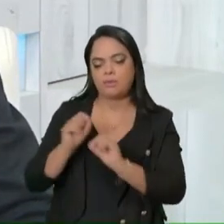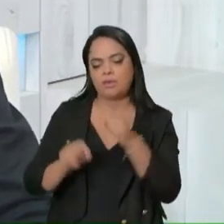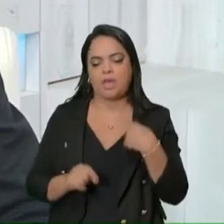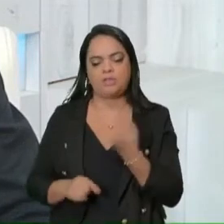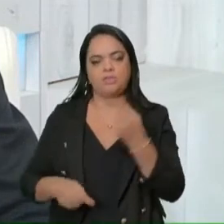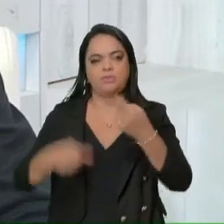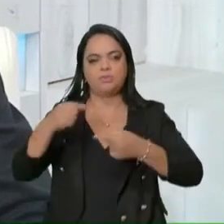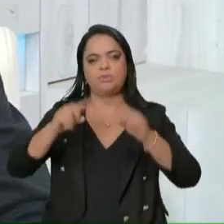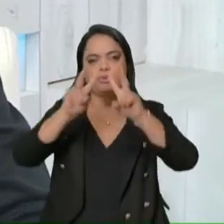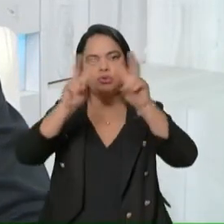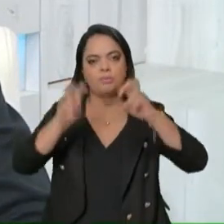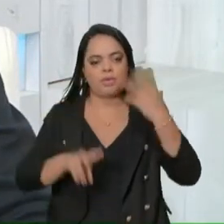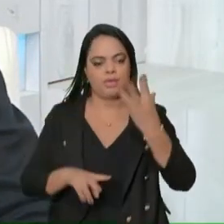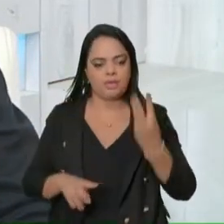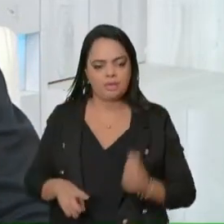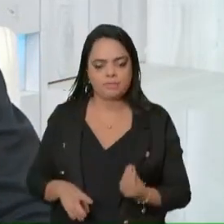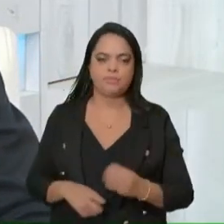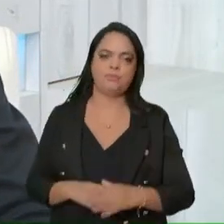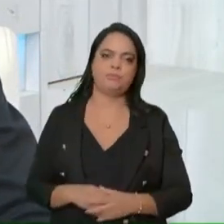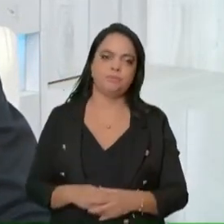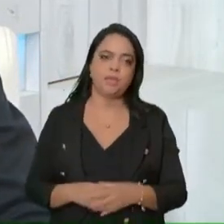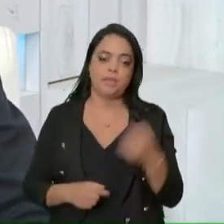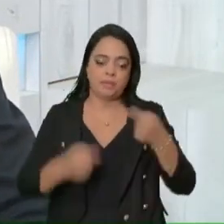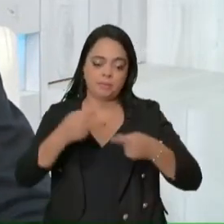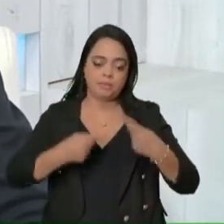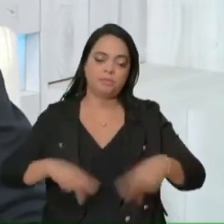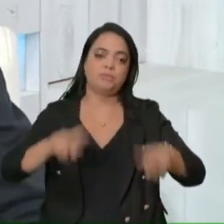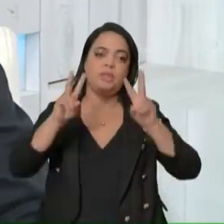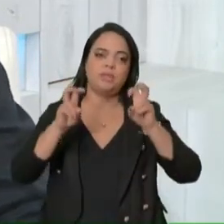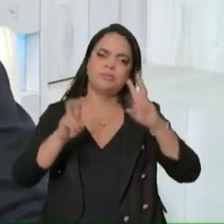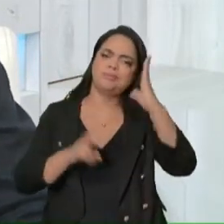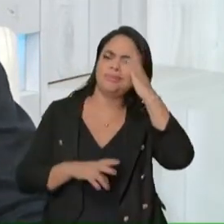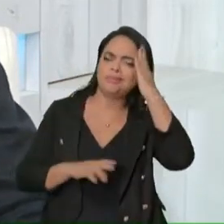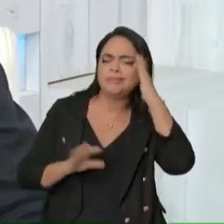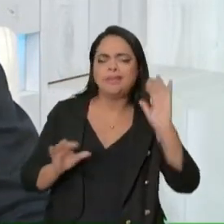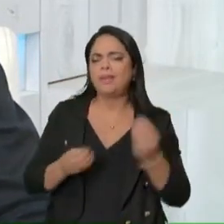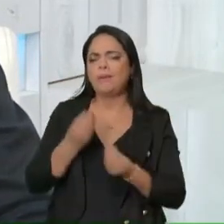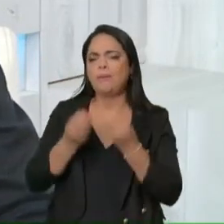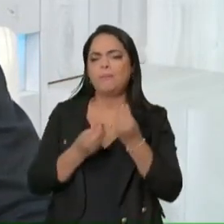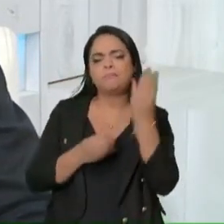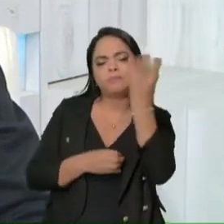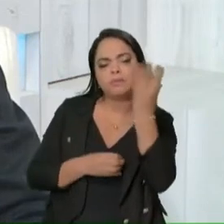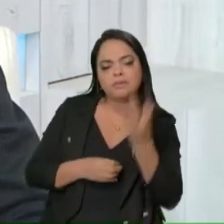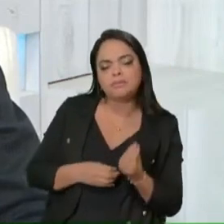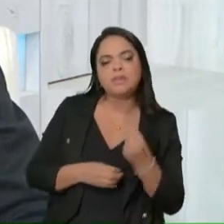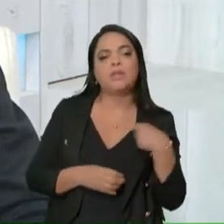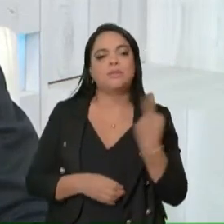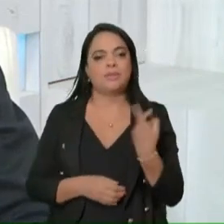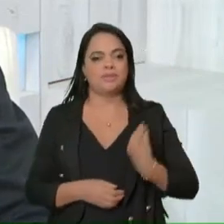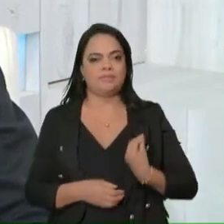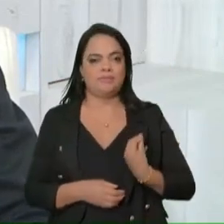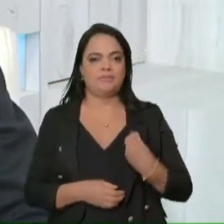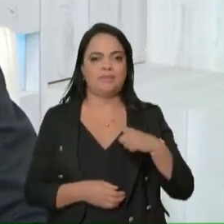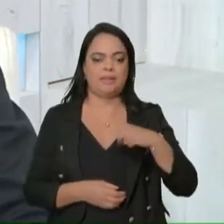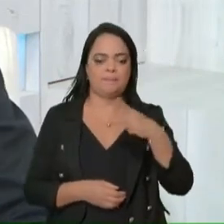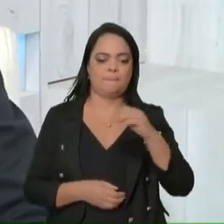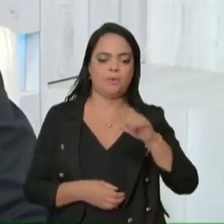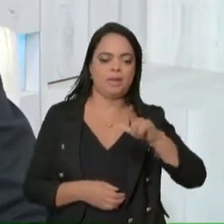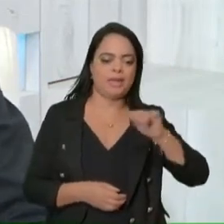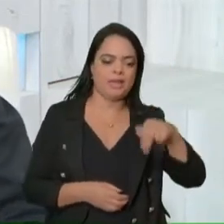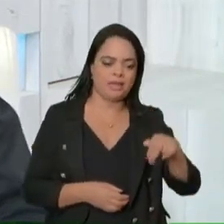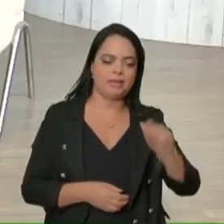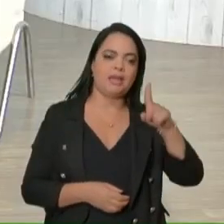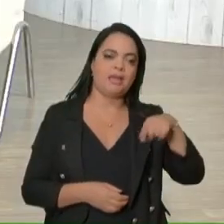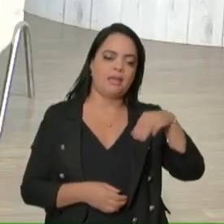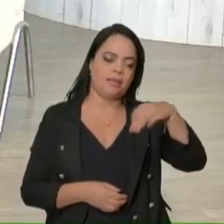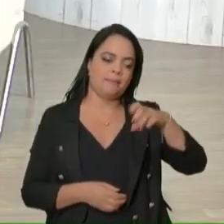fala sobre espiritismo. E para falar melhor sobre esse assunto, entender melhor sobre espiritismo, a gente recebe Poliana Cristo Diniz, que é